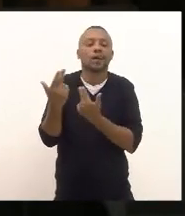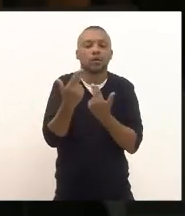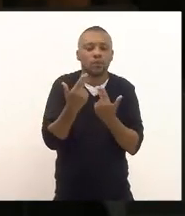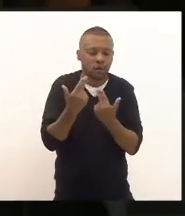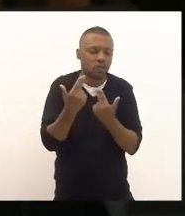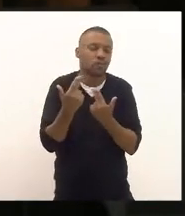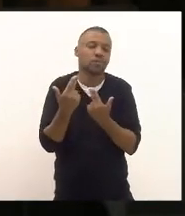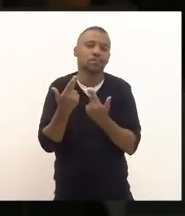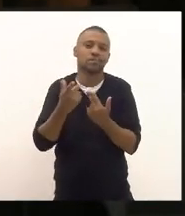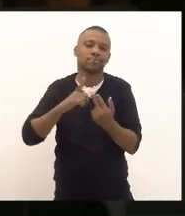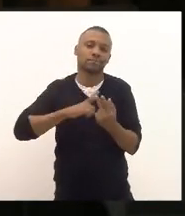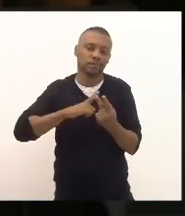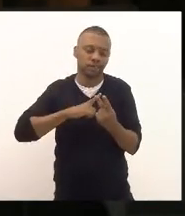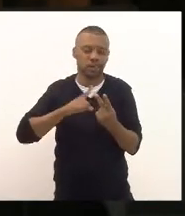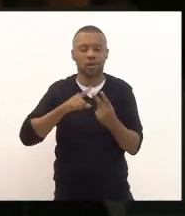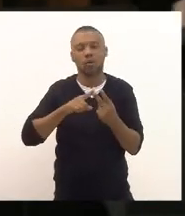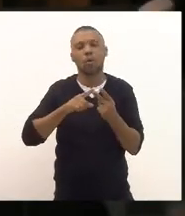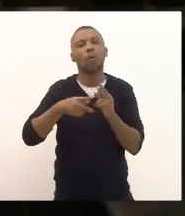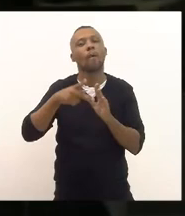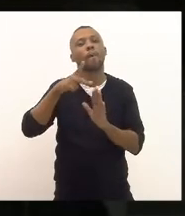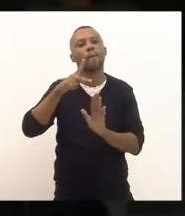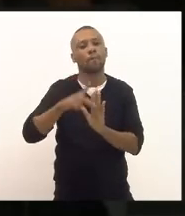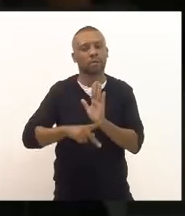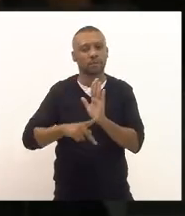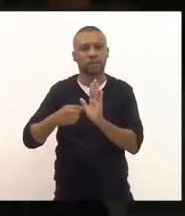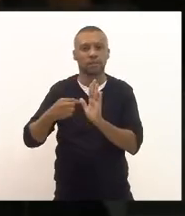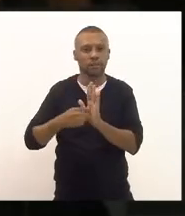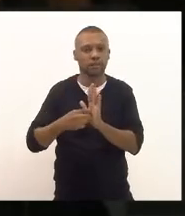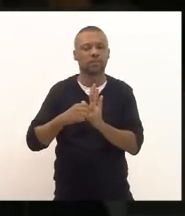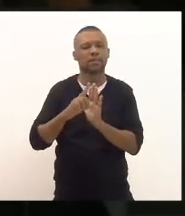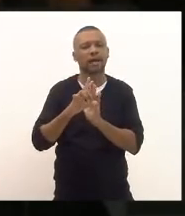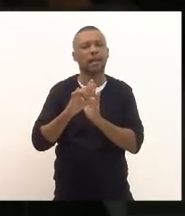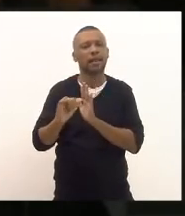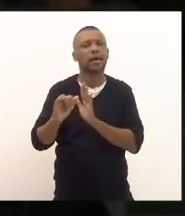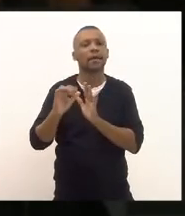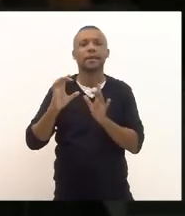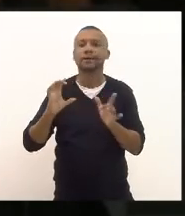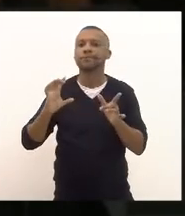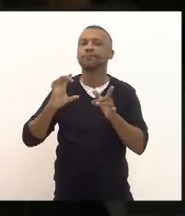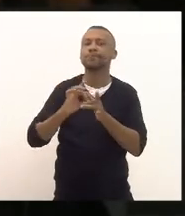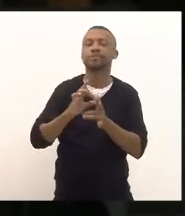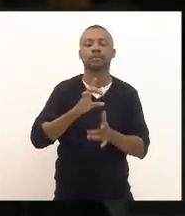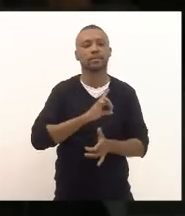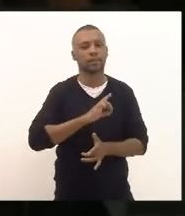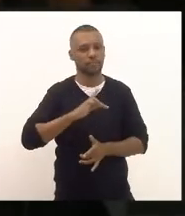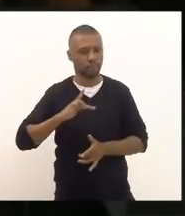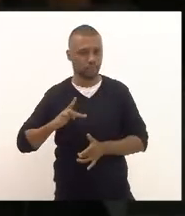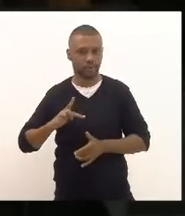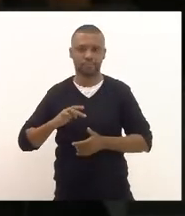chegou o projeto da Lei Orgânica da Defensoria Pública